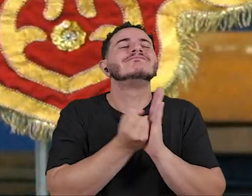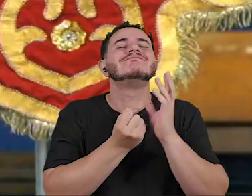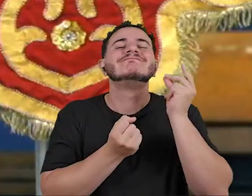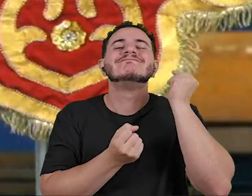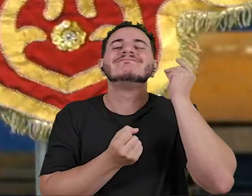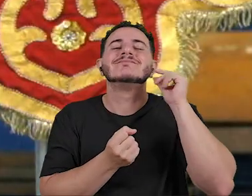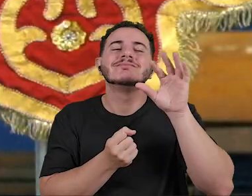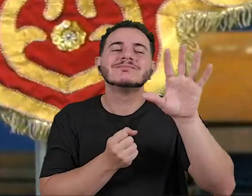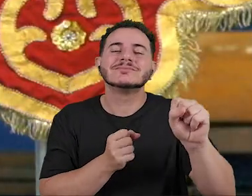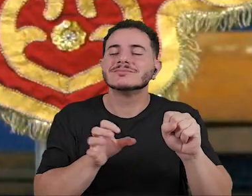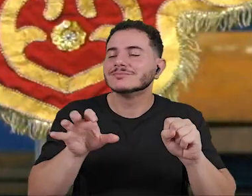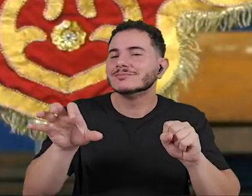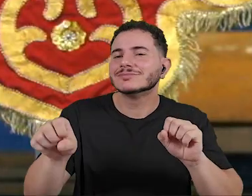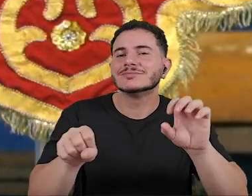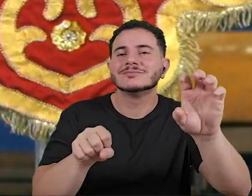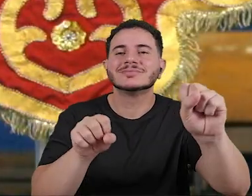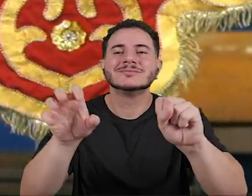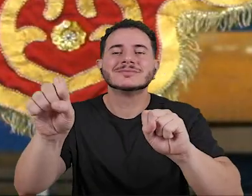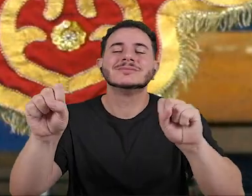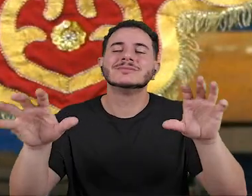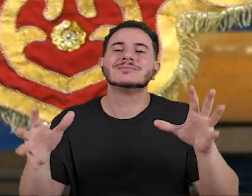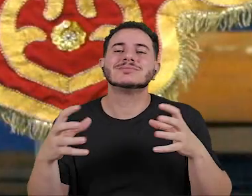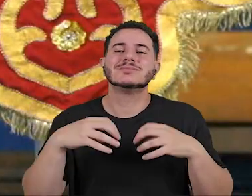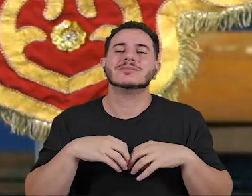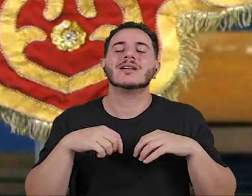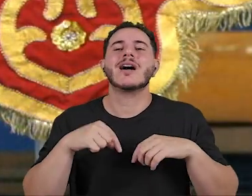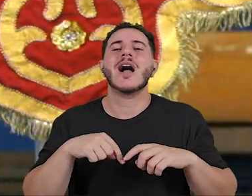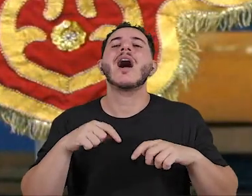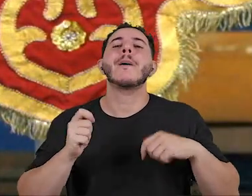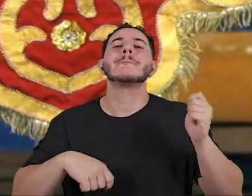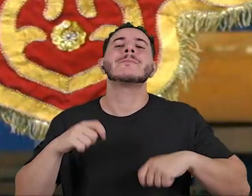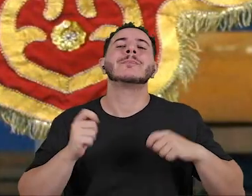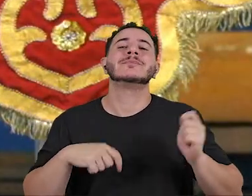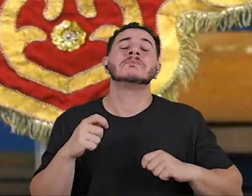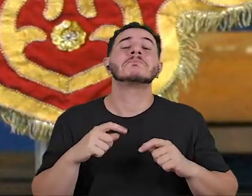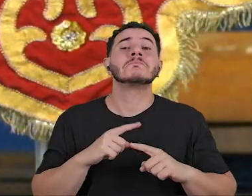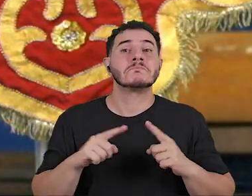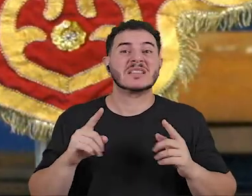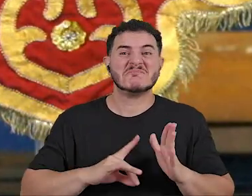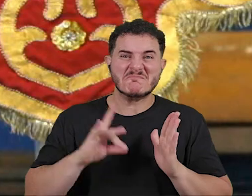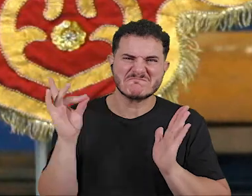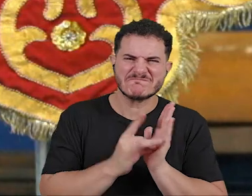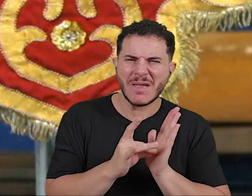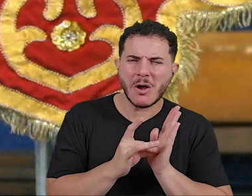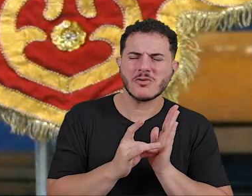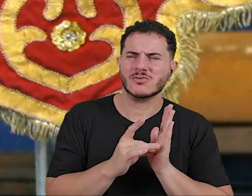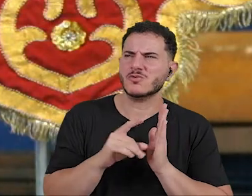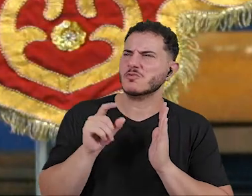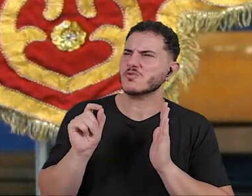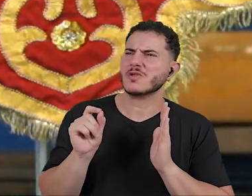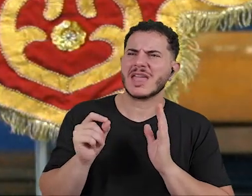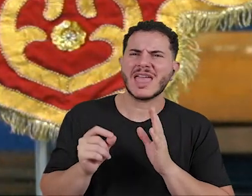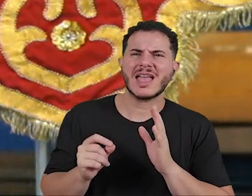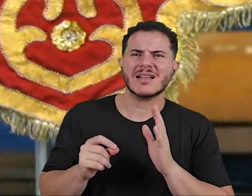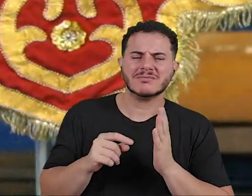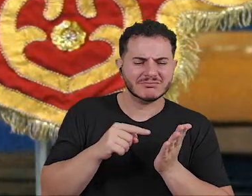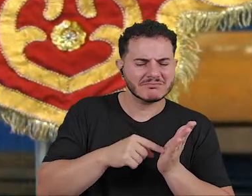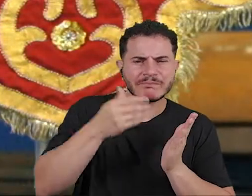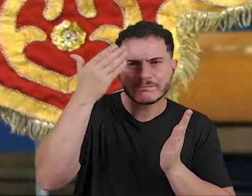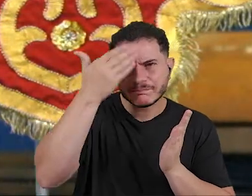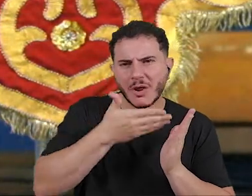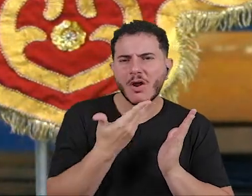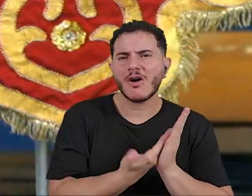de fato, a gente não consegue ter um documento, algo que ateste e diga, de fato é